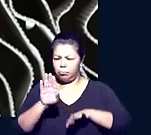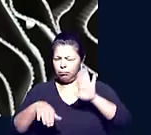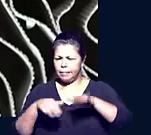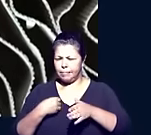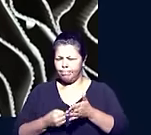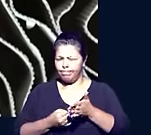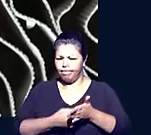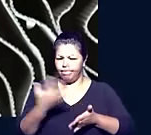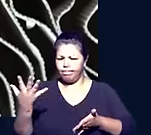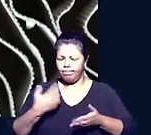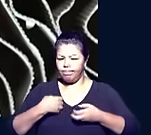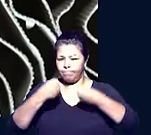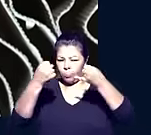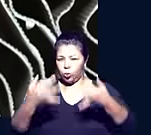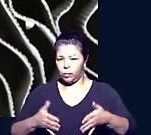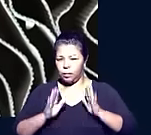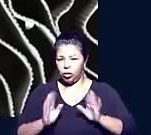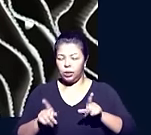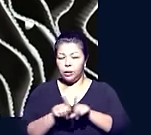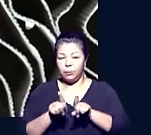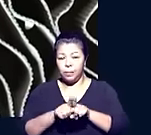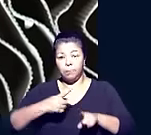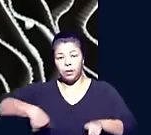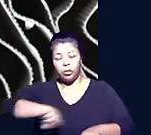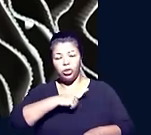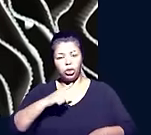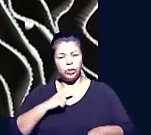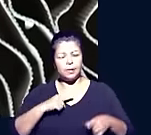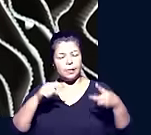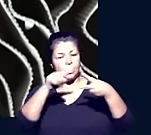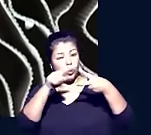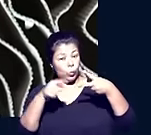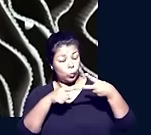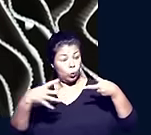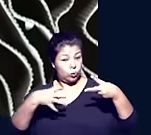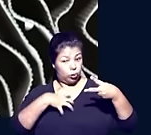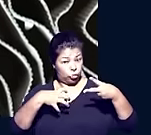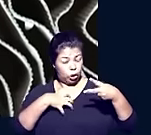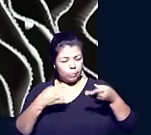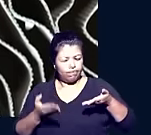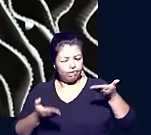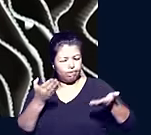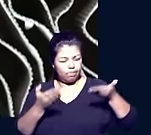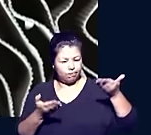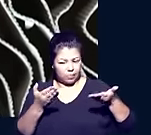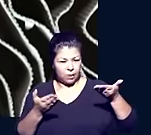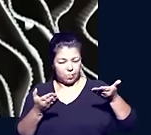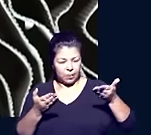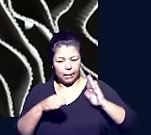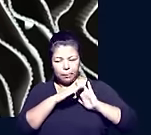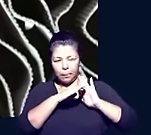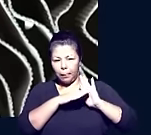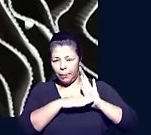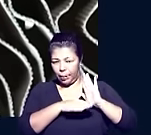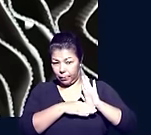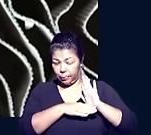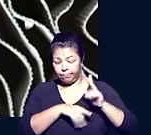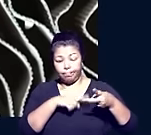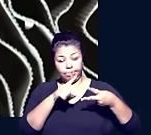reclamam de que você tem duas maneiras de de equilibrar suas contas ou